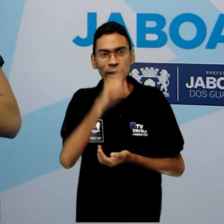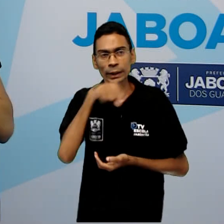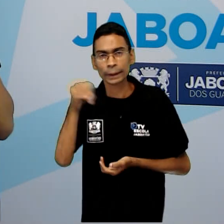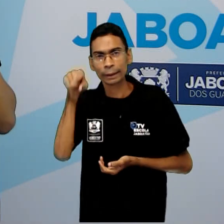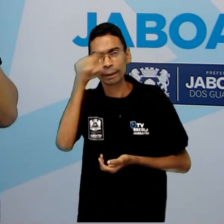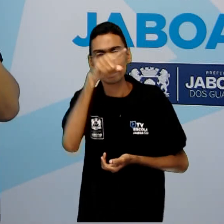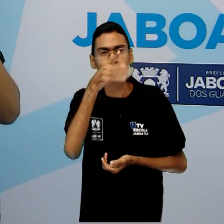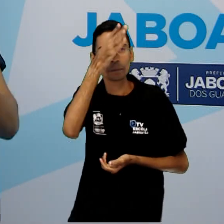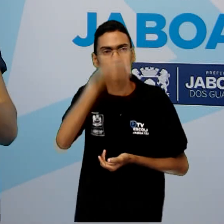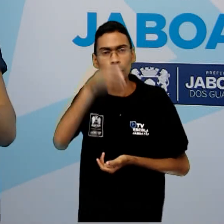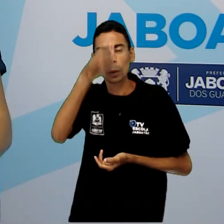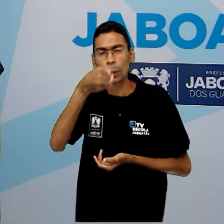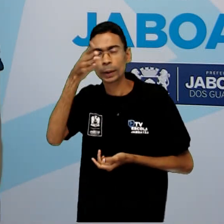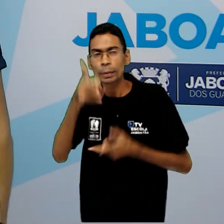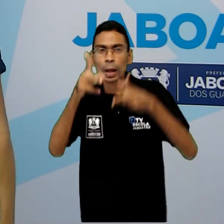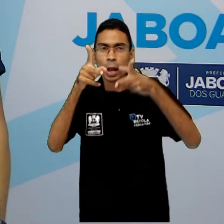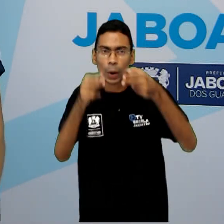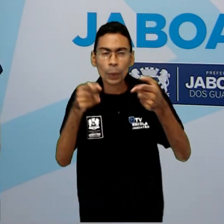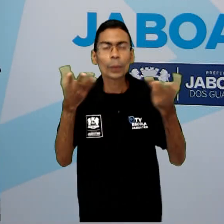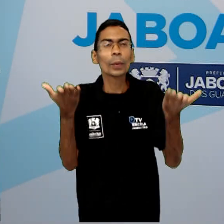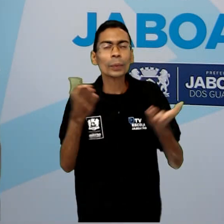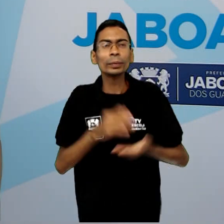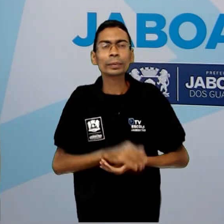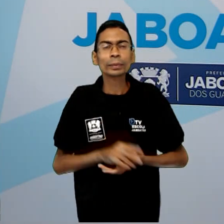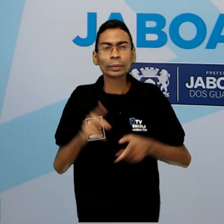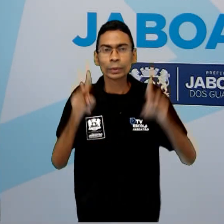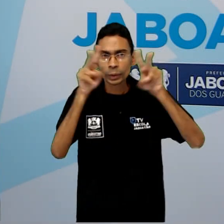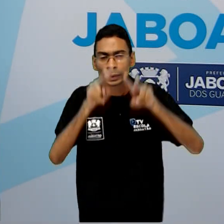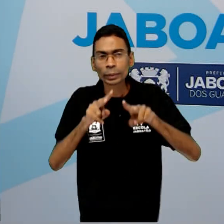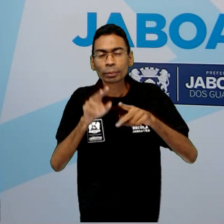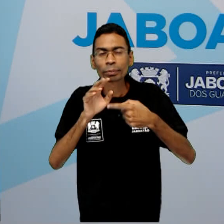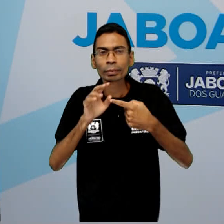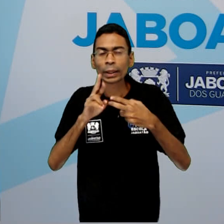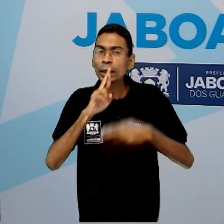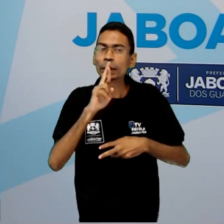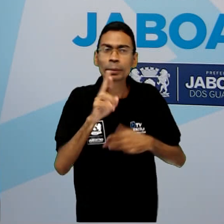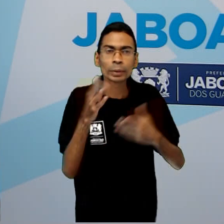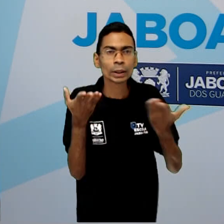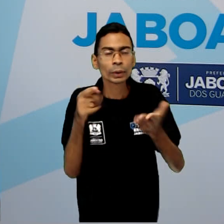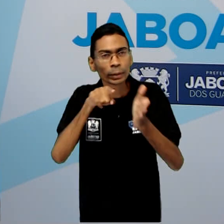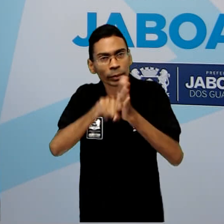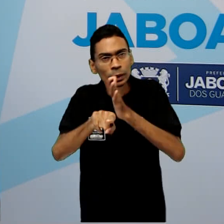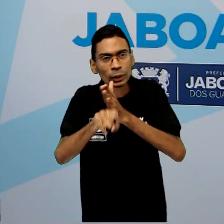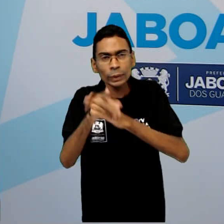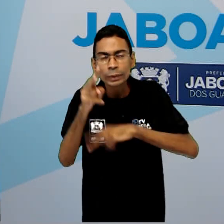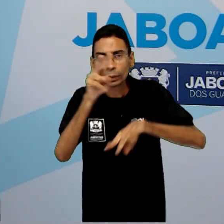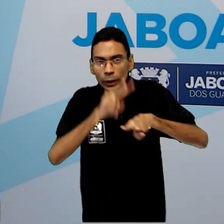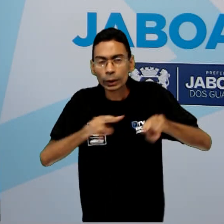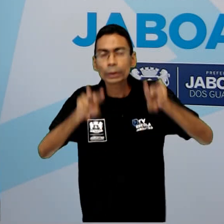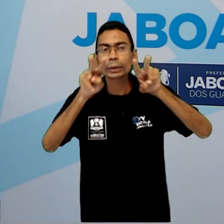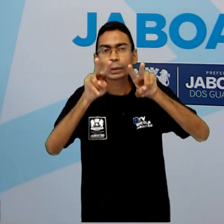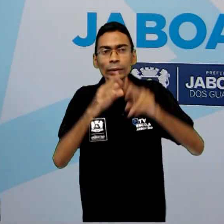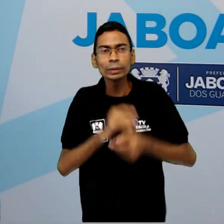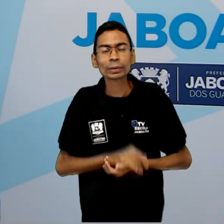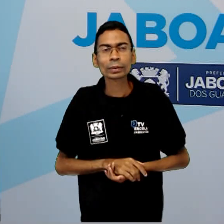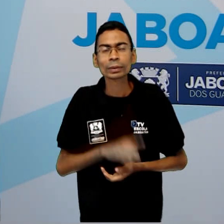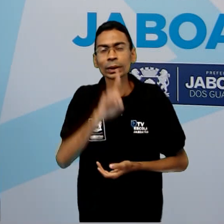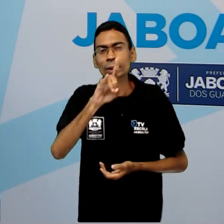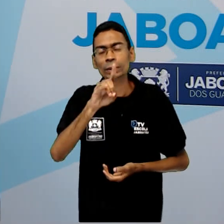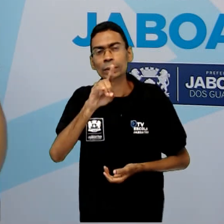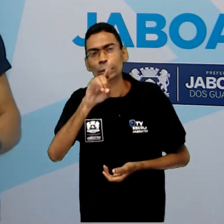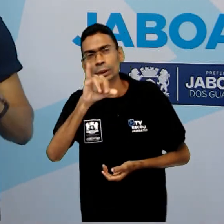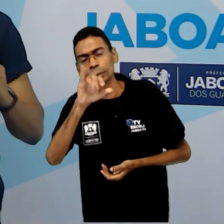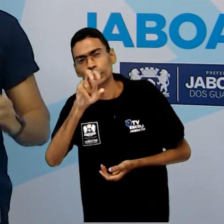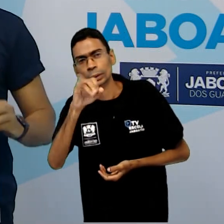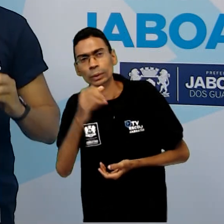Para respondermos a essa pergunta, vamos observar o número que está no denominador. O denominador é igual a 10.